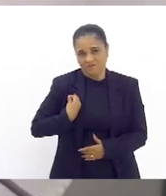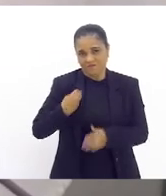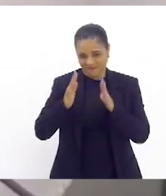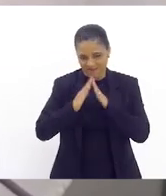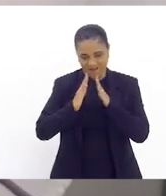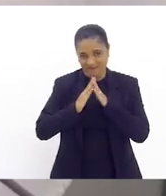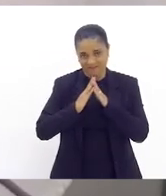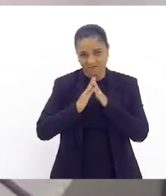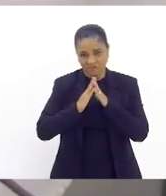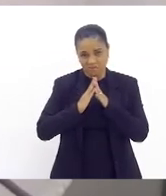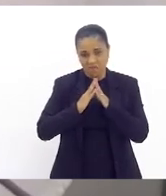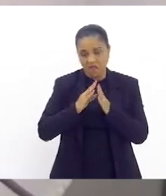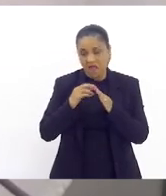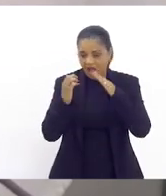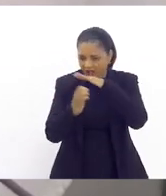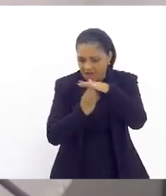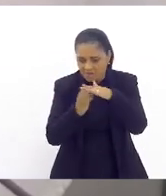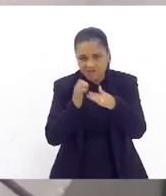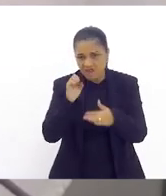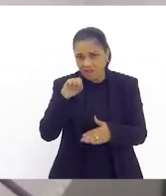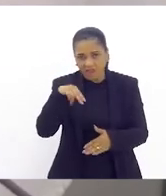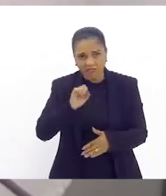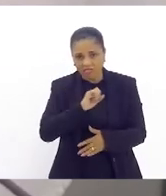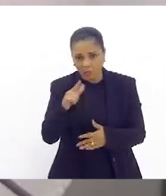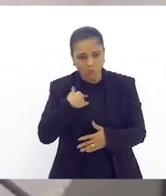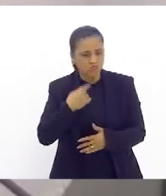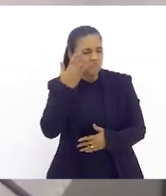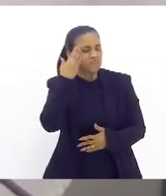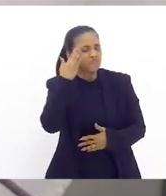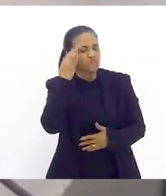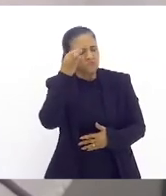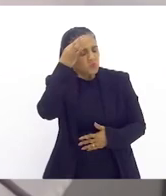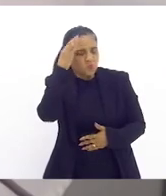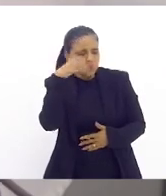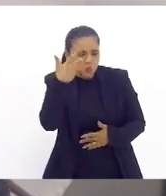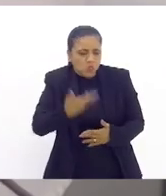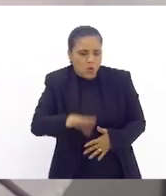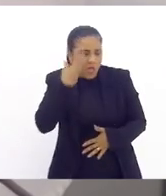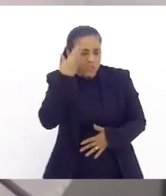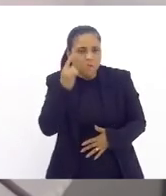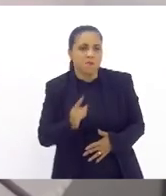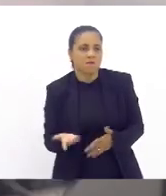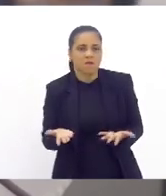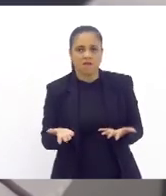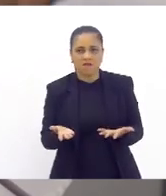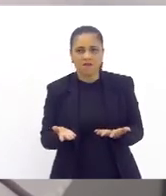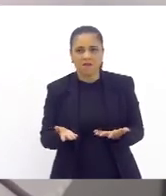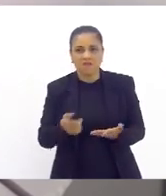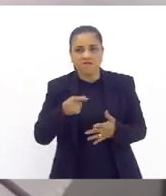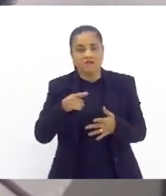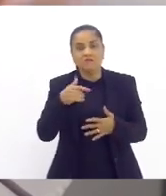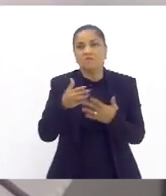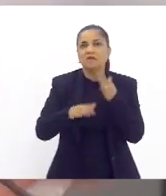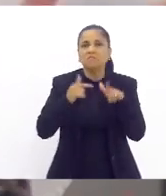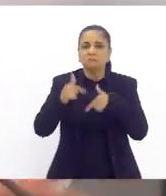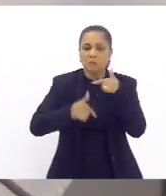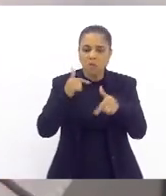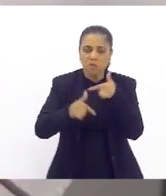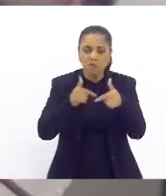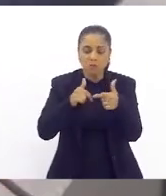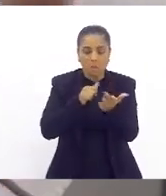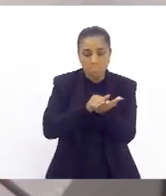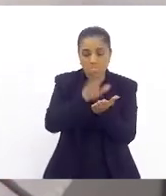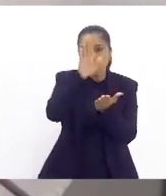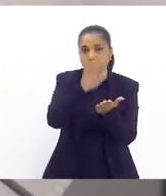não quer saber disso Ela não quer saber se o rapaz que a vez pagava alergia a 20 anos de repente aquele trabalhador foi mandado embora subitamente